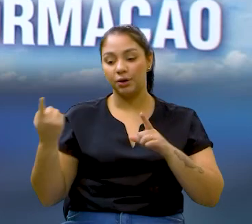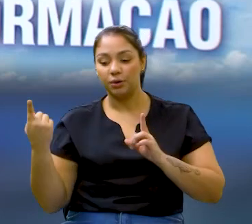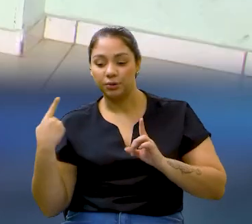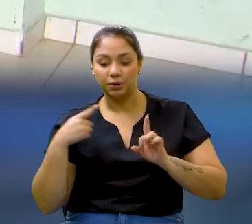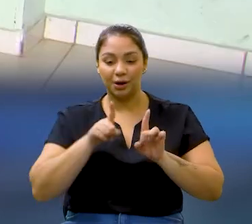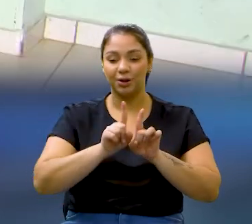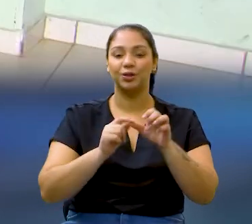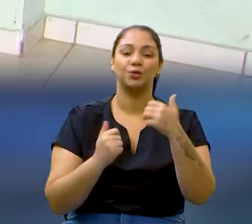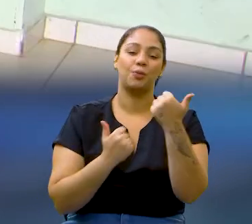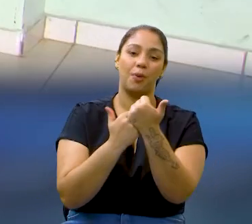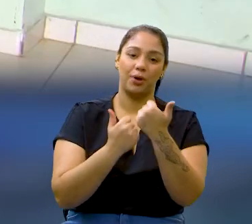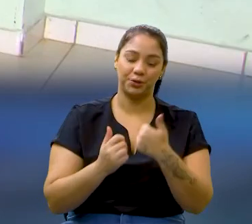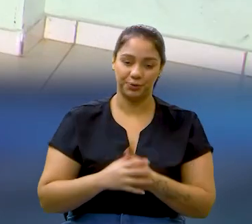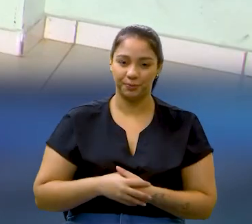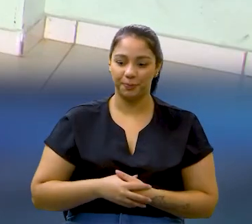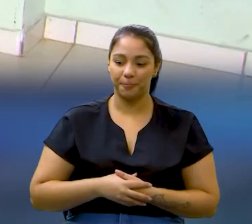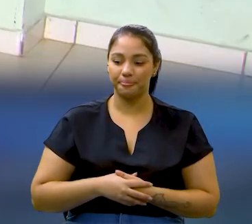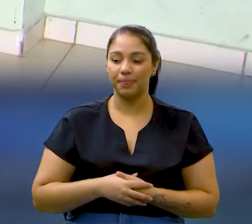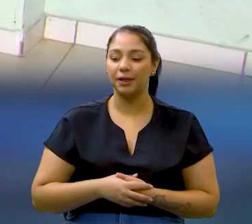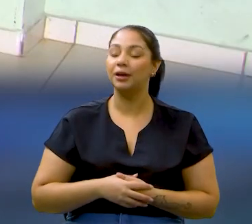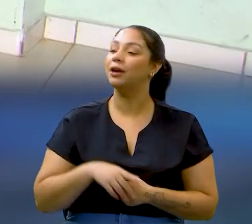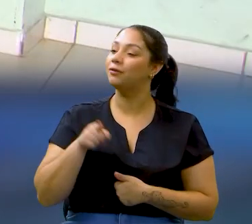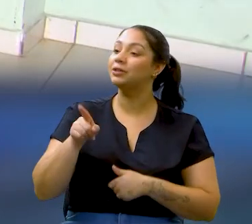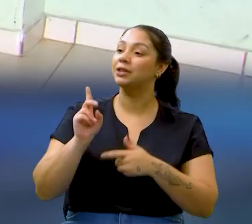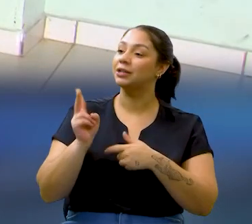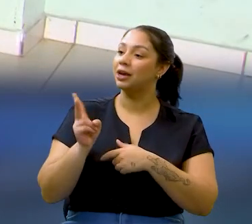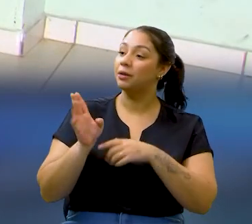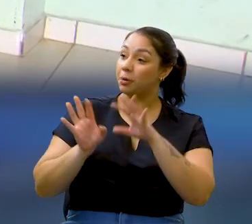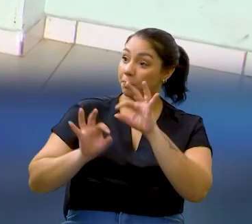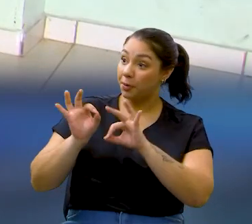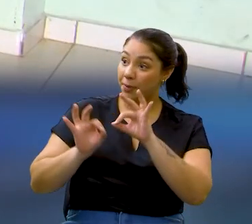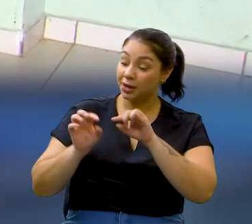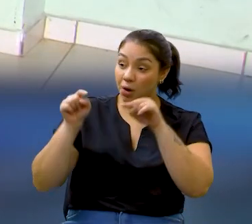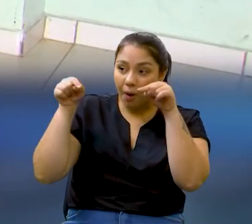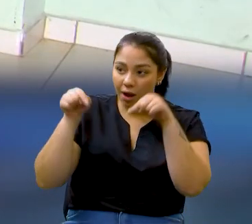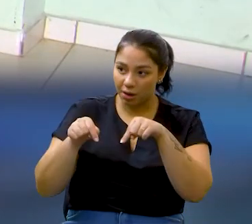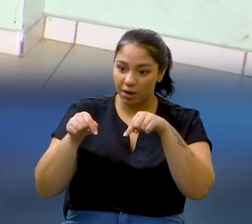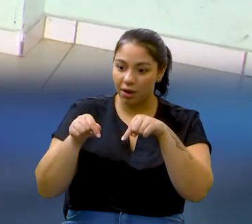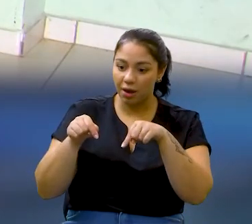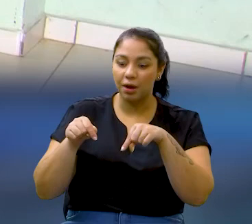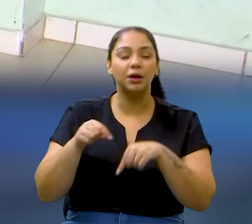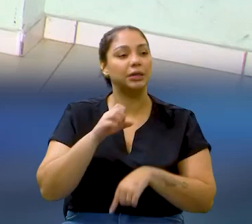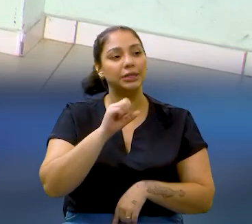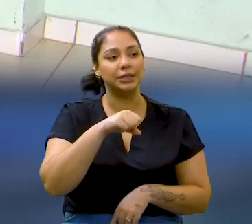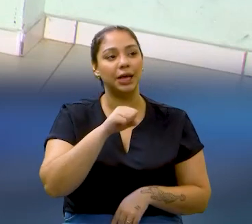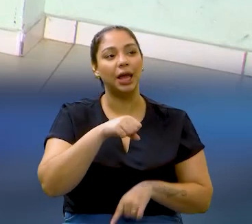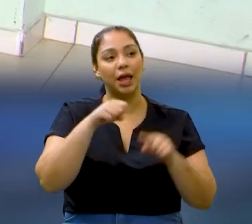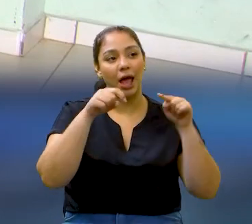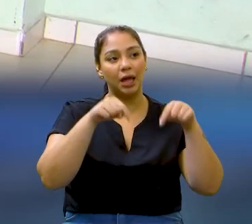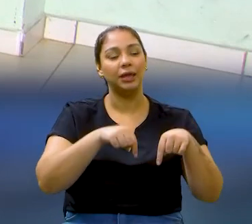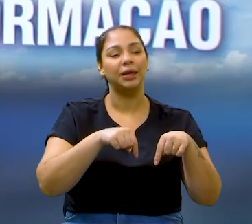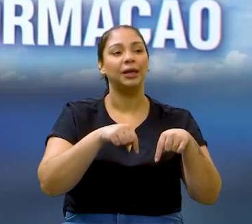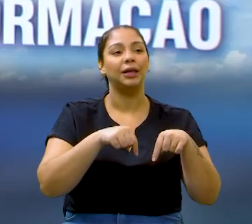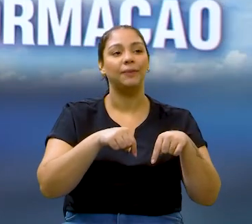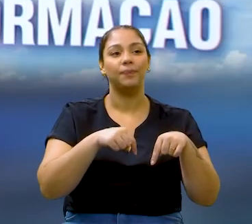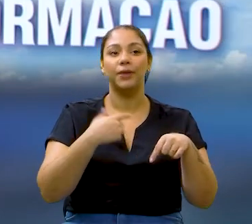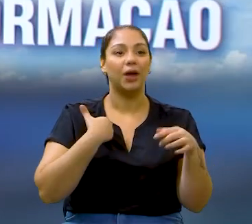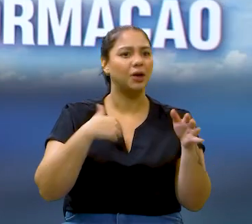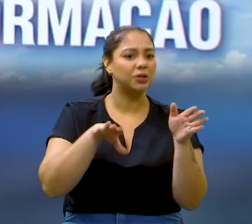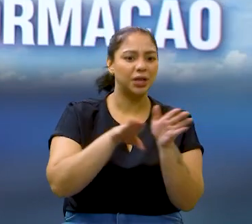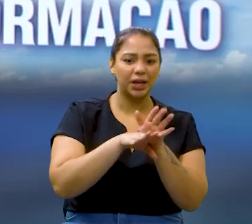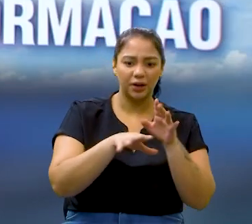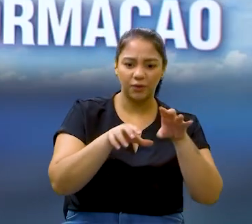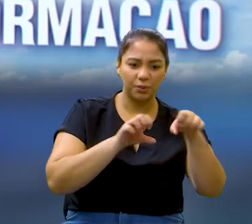precisando, eu vou lá e dou esse suporte. Mas você teve toda essa preparação aqui mesmo, né? Aqui mesmo, foi tudo aqui.